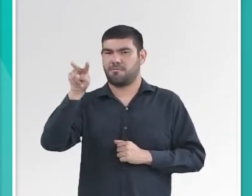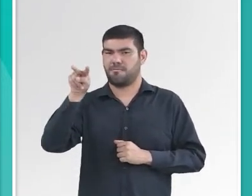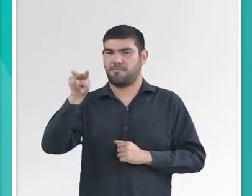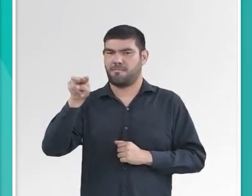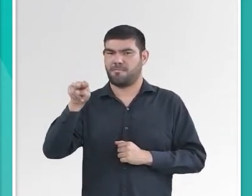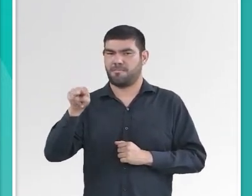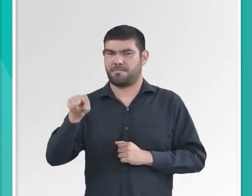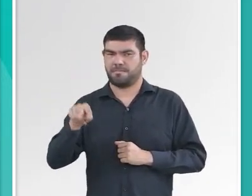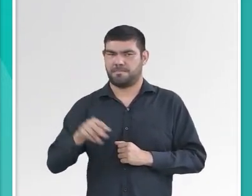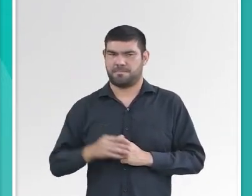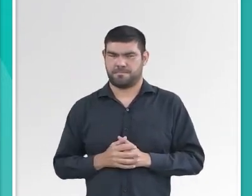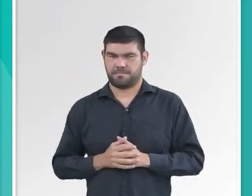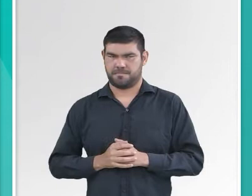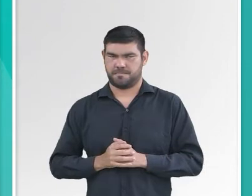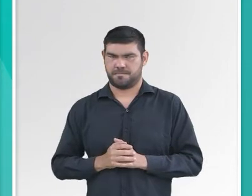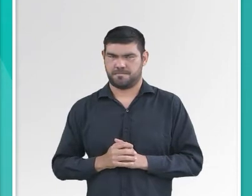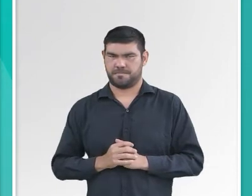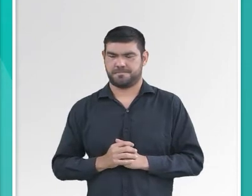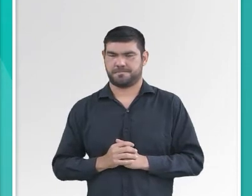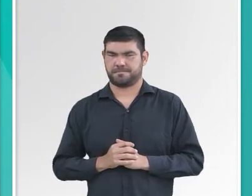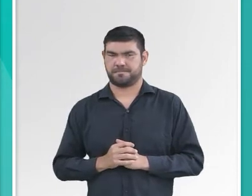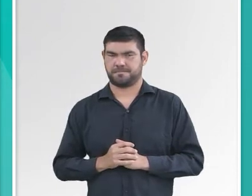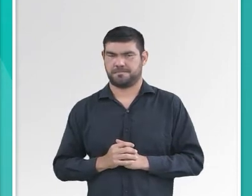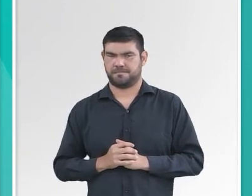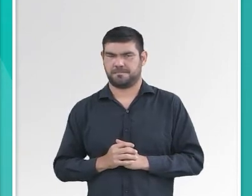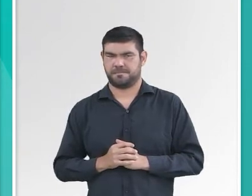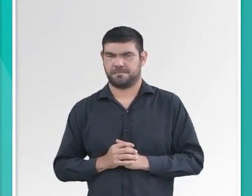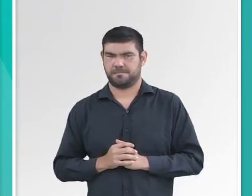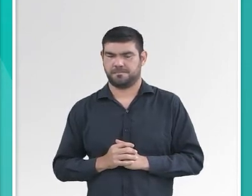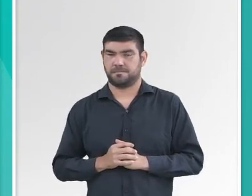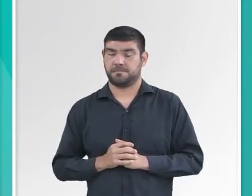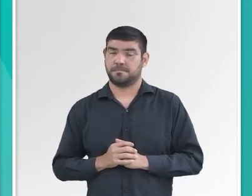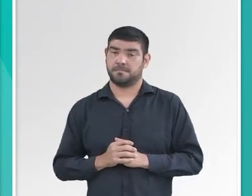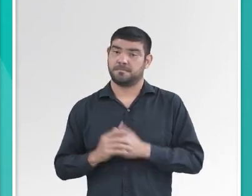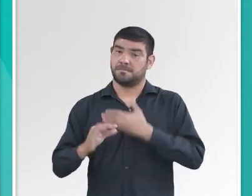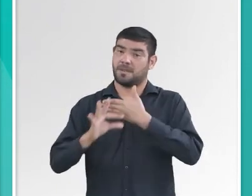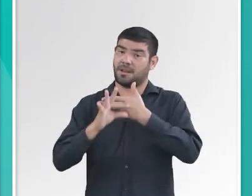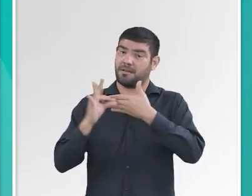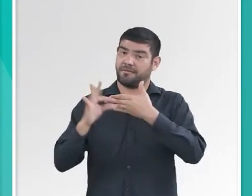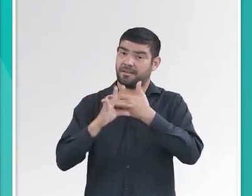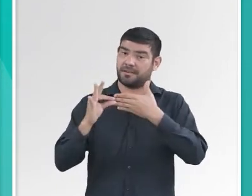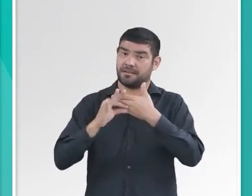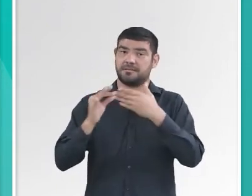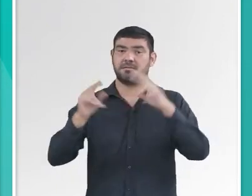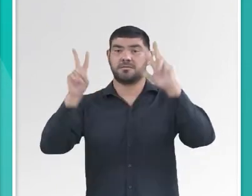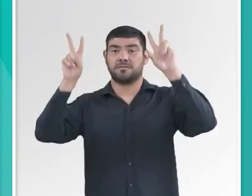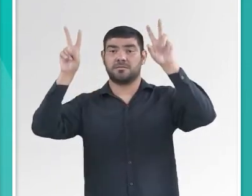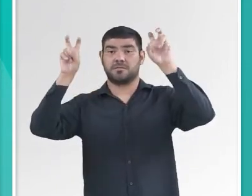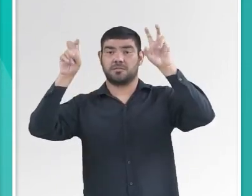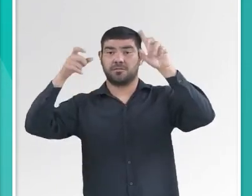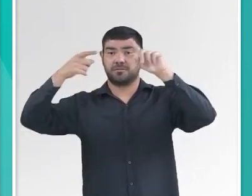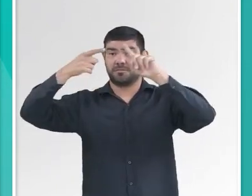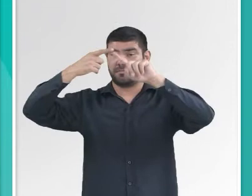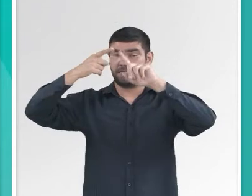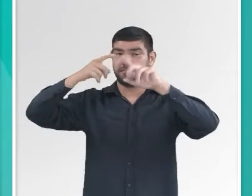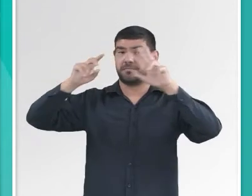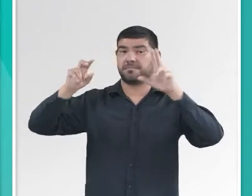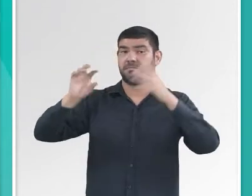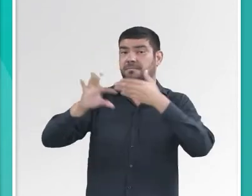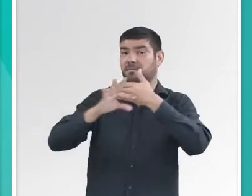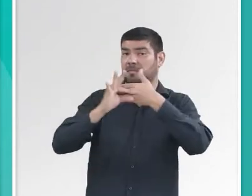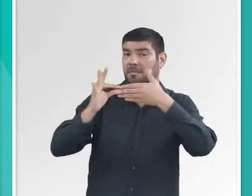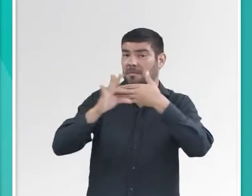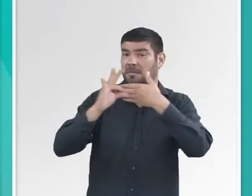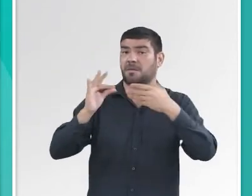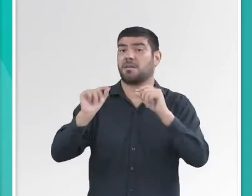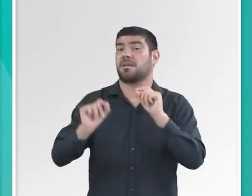certo? Referências bibliográficas da obra, no caso se for o livro, né, tem que dizer quem é o autor, certo?